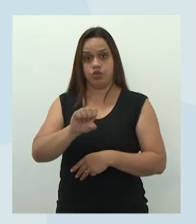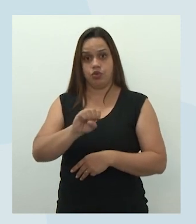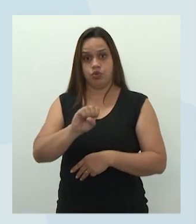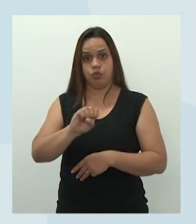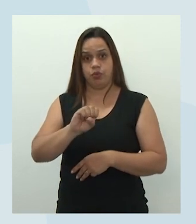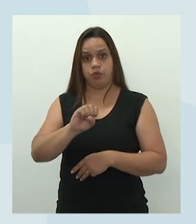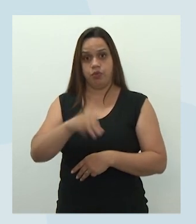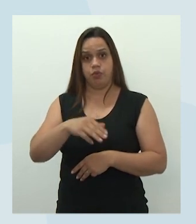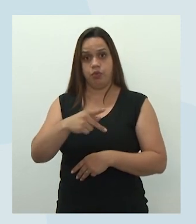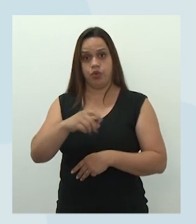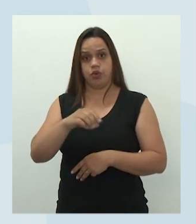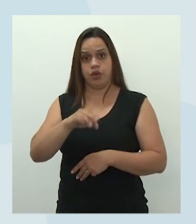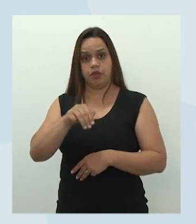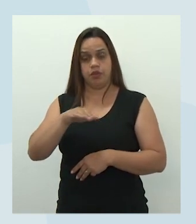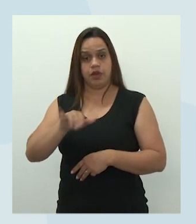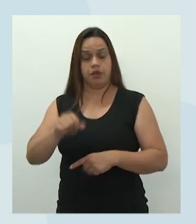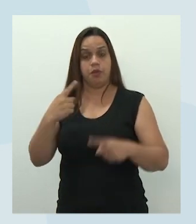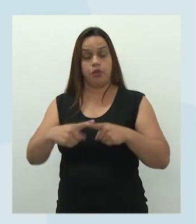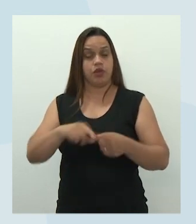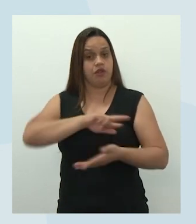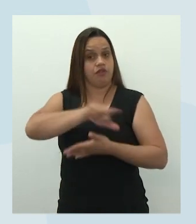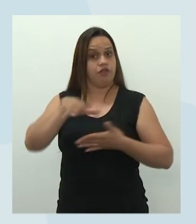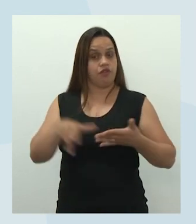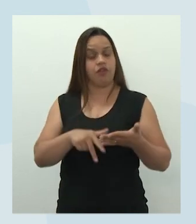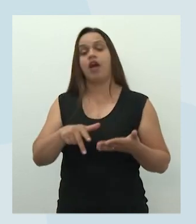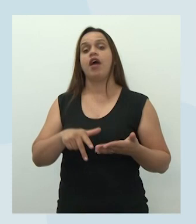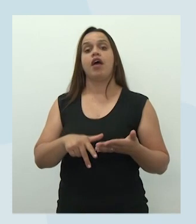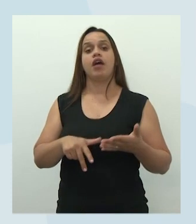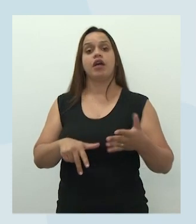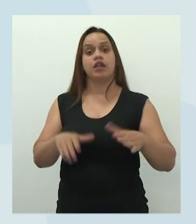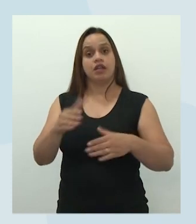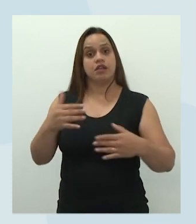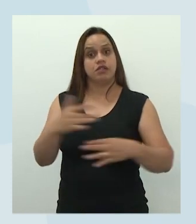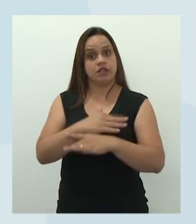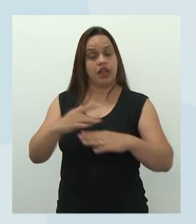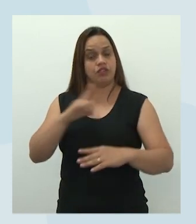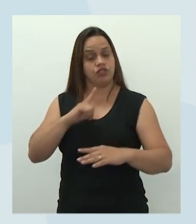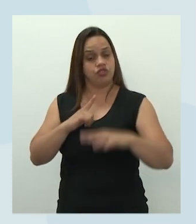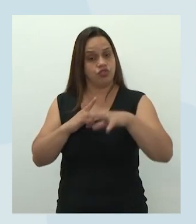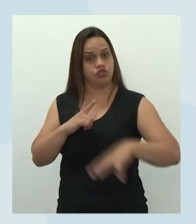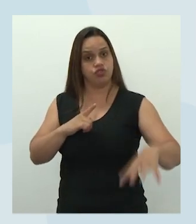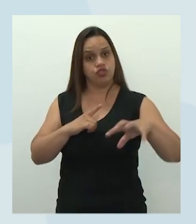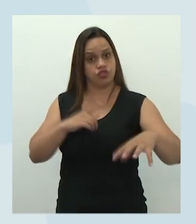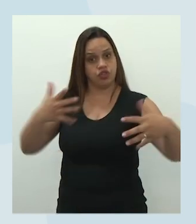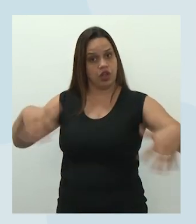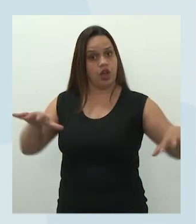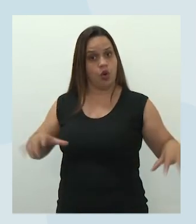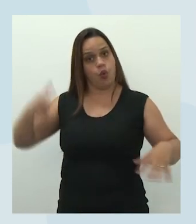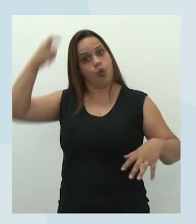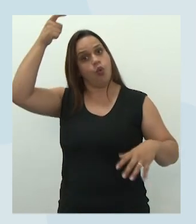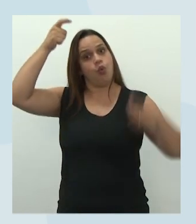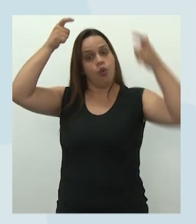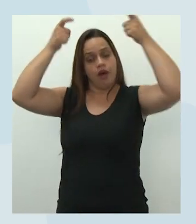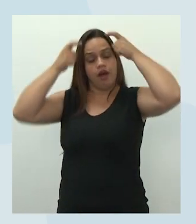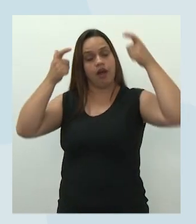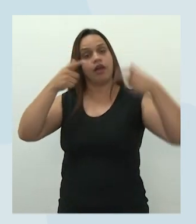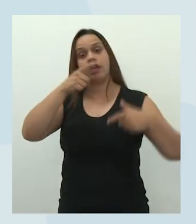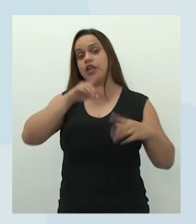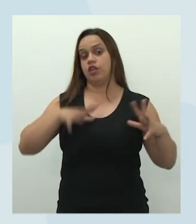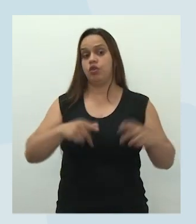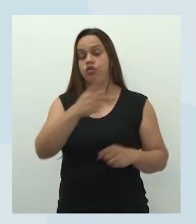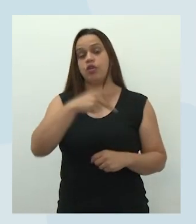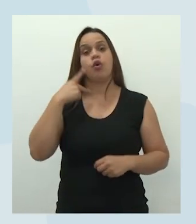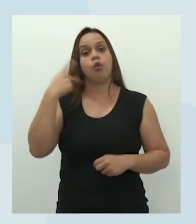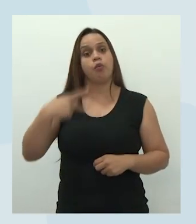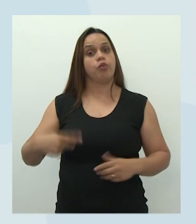Porque as várias cidades tinham um rei, né? E o sistema político dessas cidades-estado